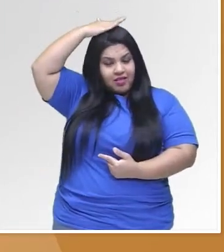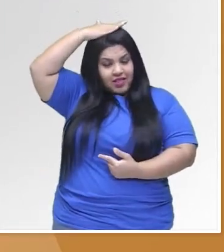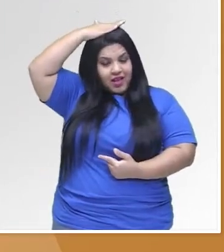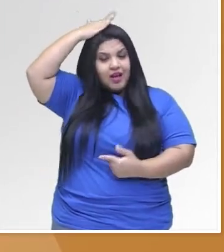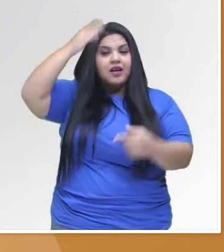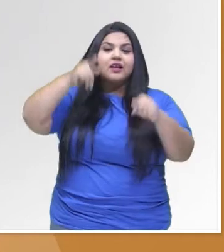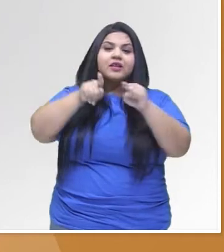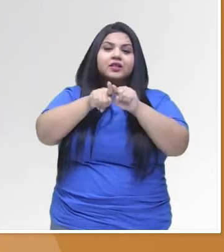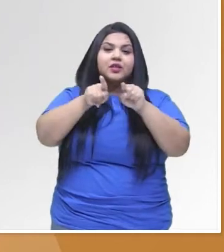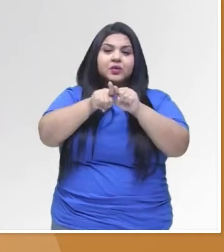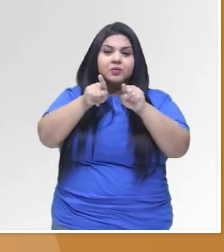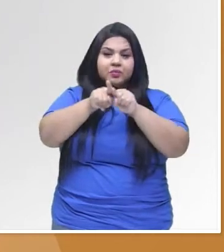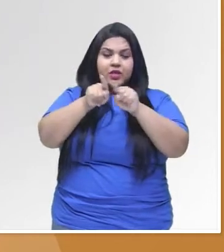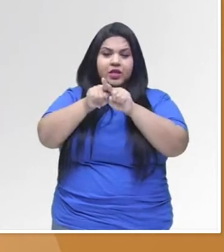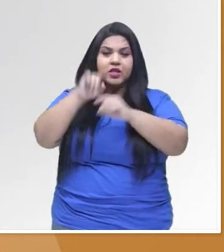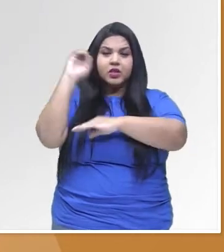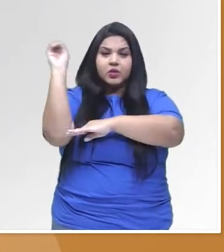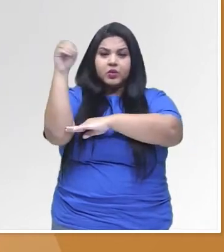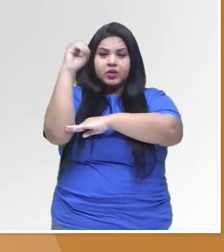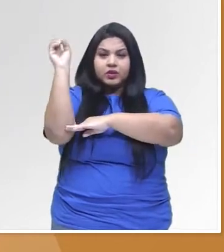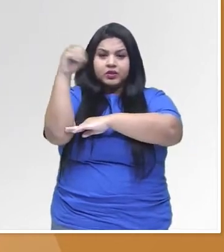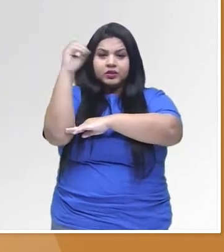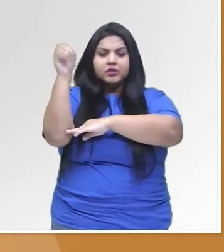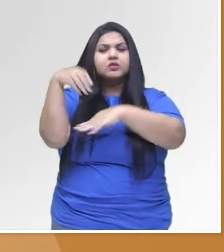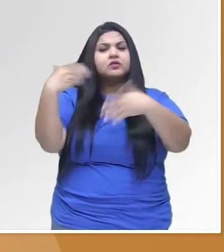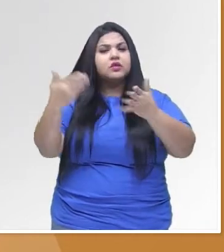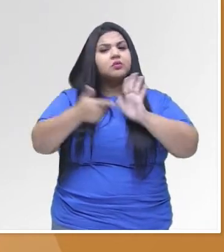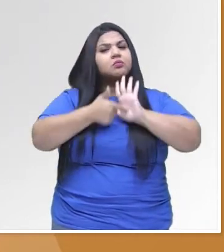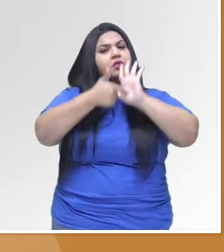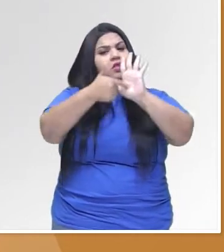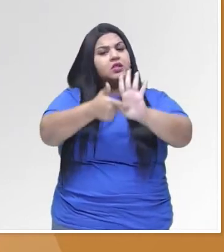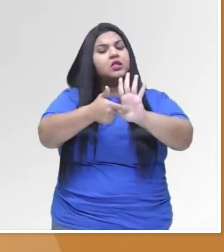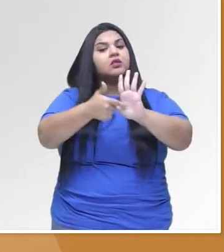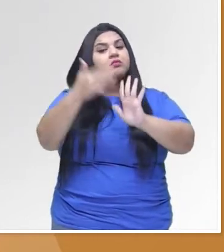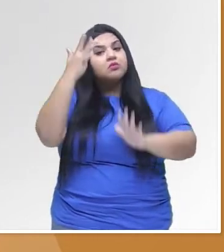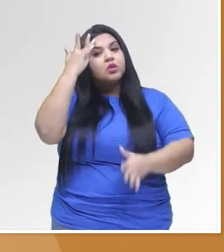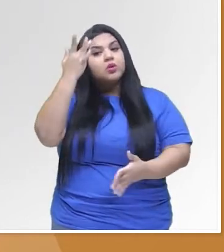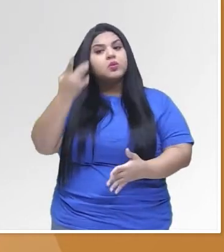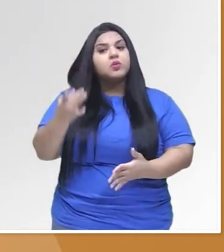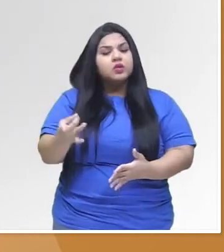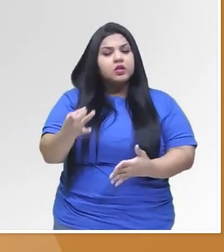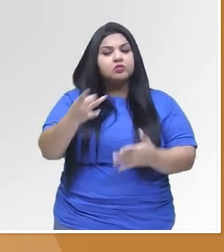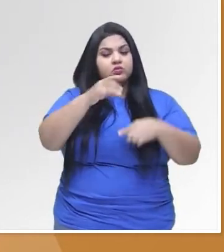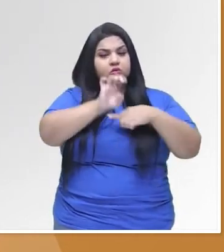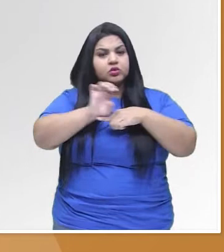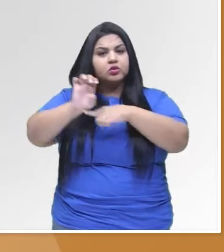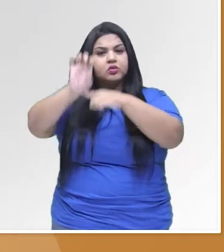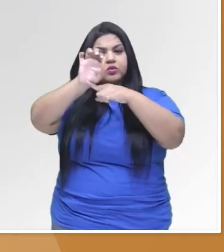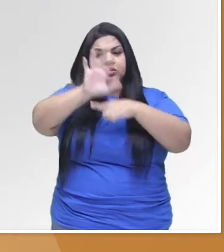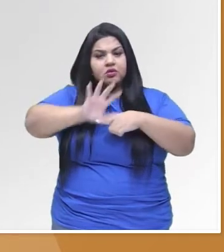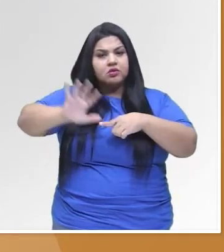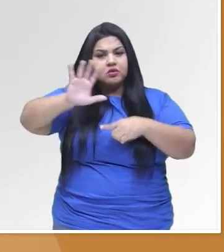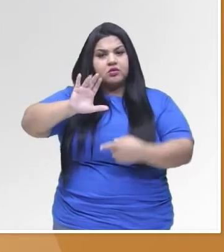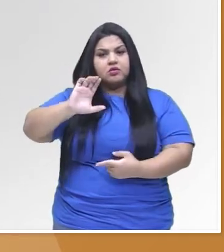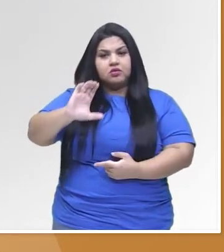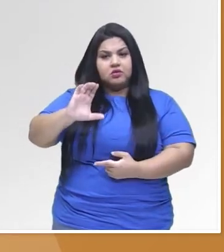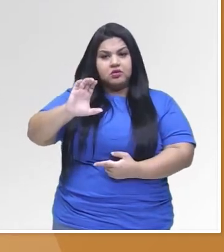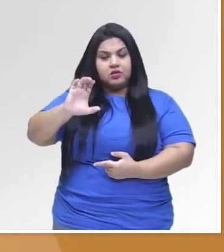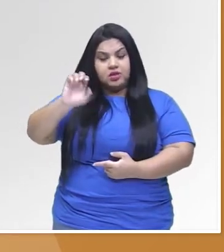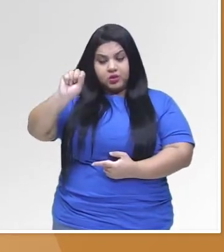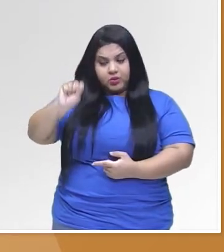Então temos aí já a apresentação e compreensão dos estados da região